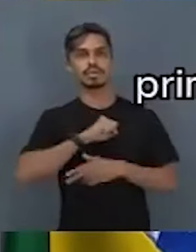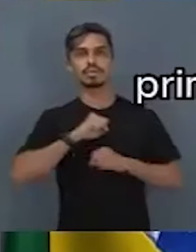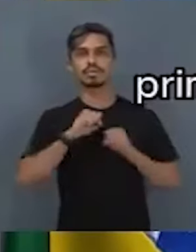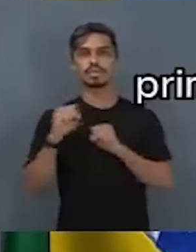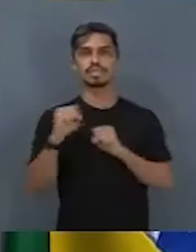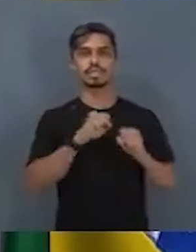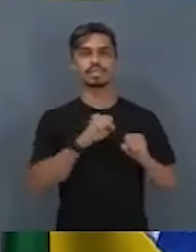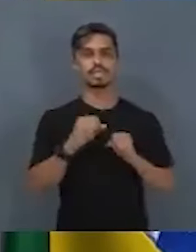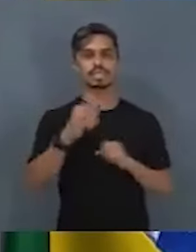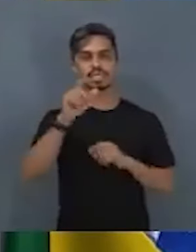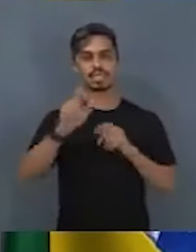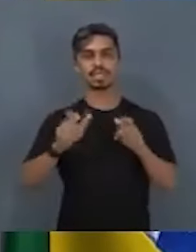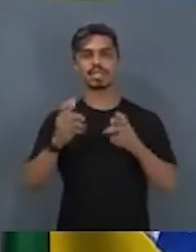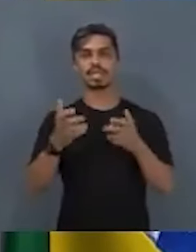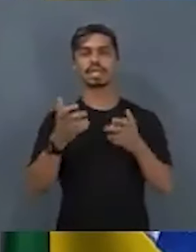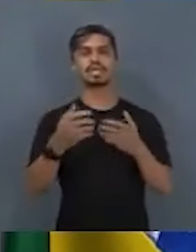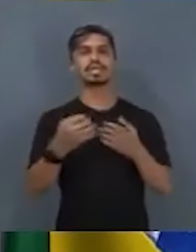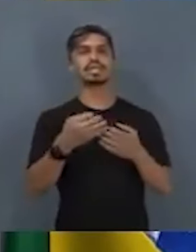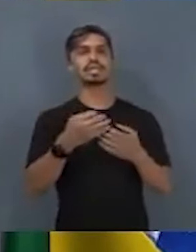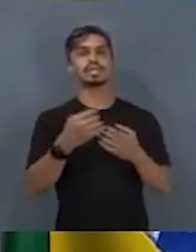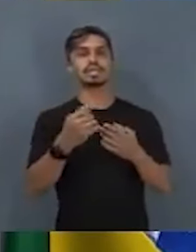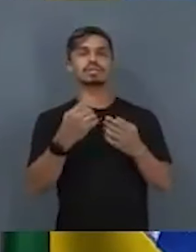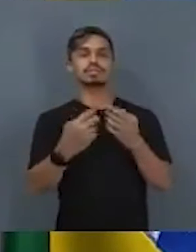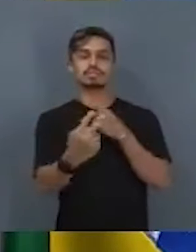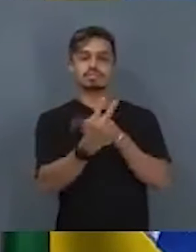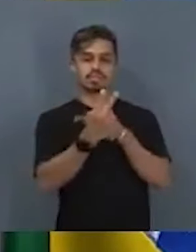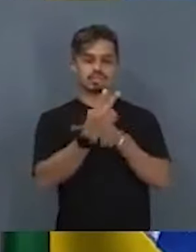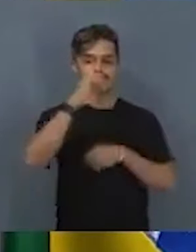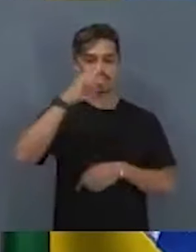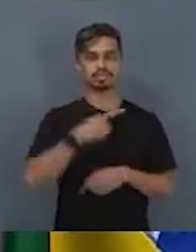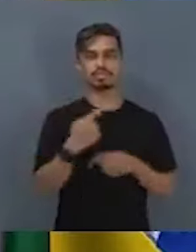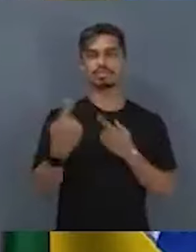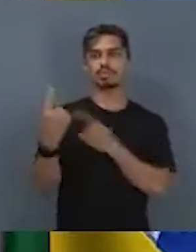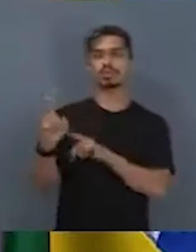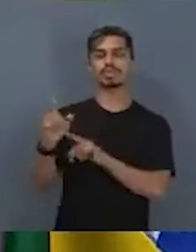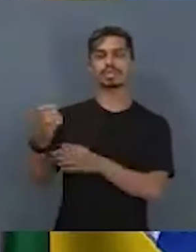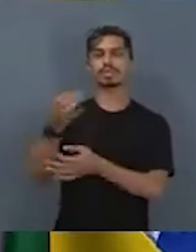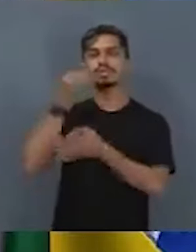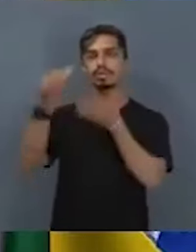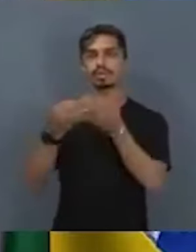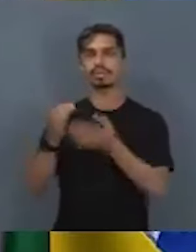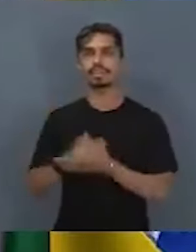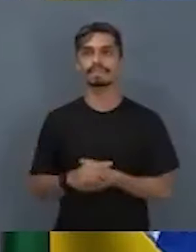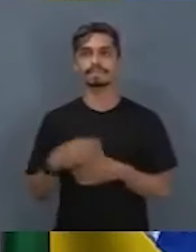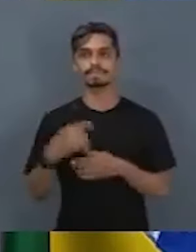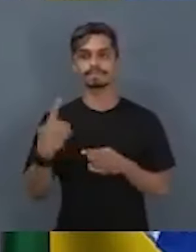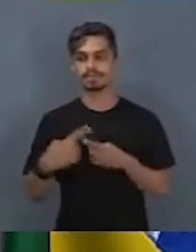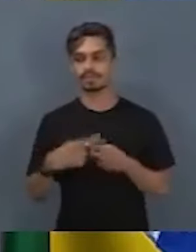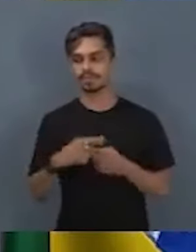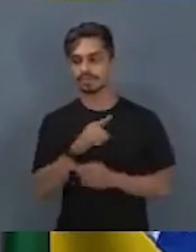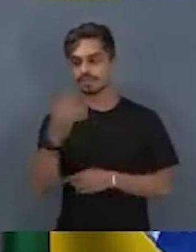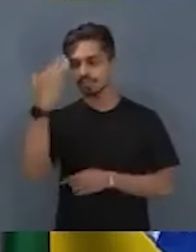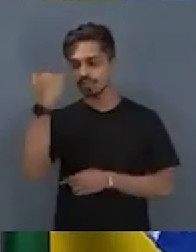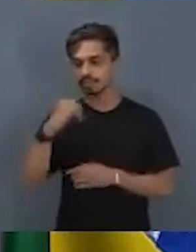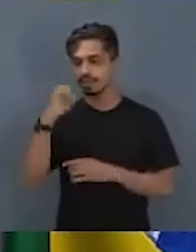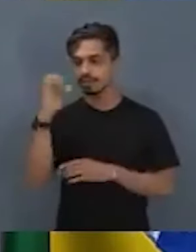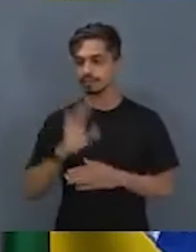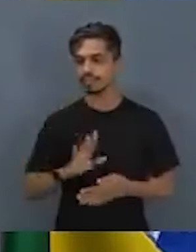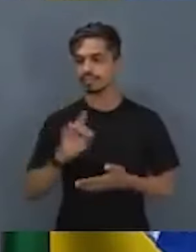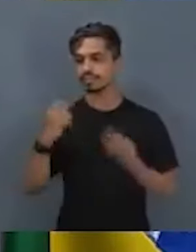se blindar de críticas. E segundo, porque vocês sabem, brasileiro, a verdade tem que ser